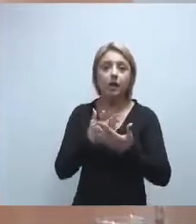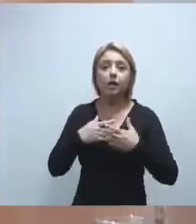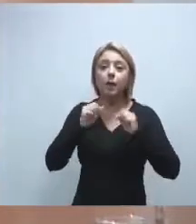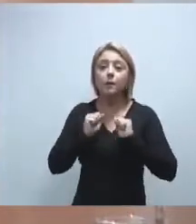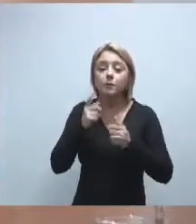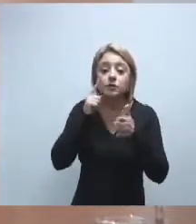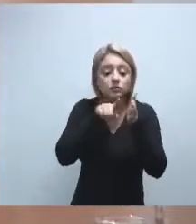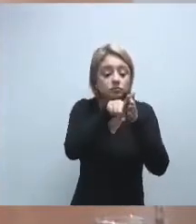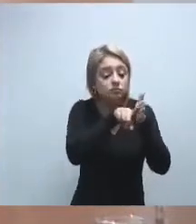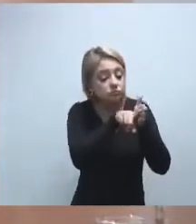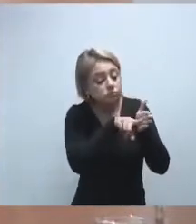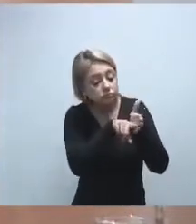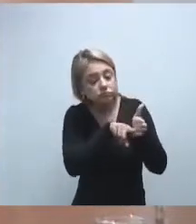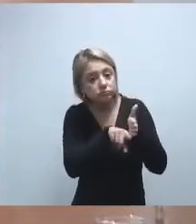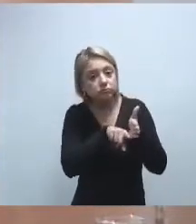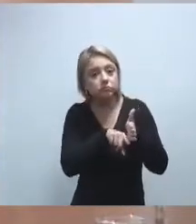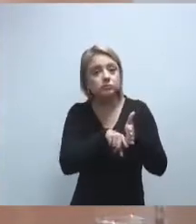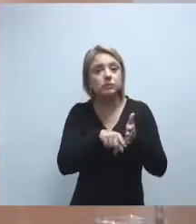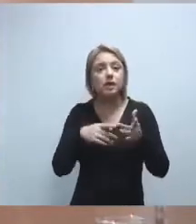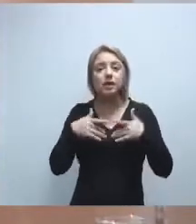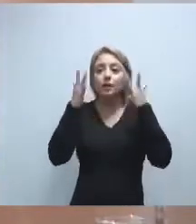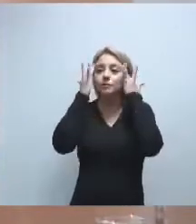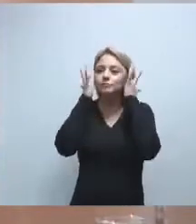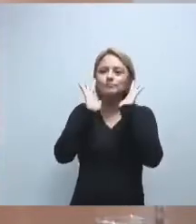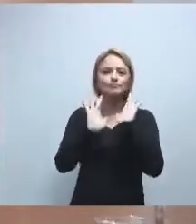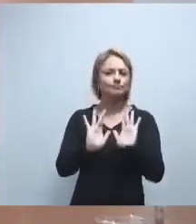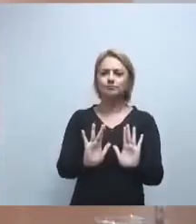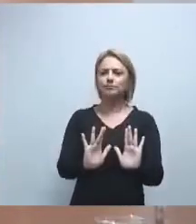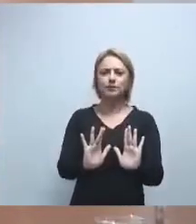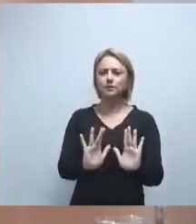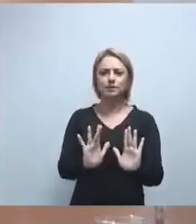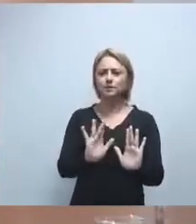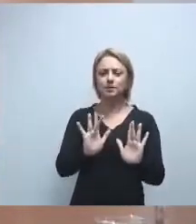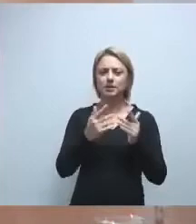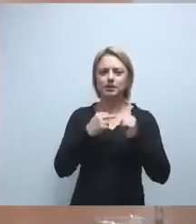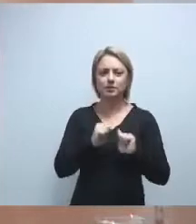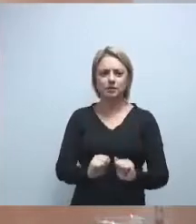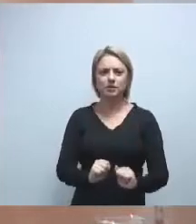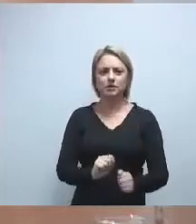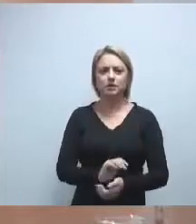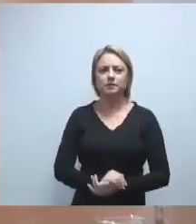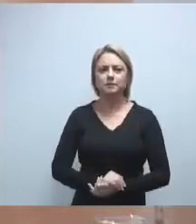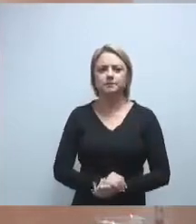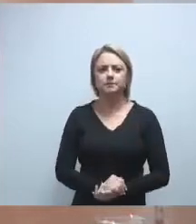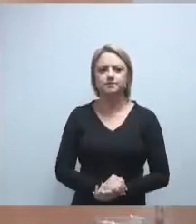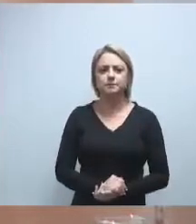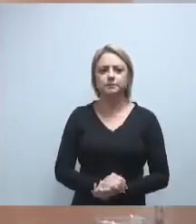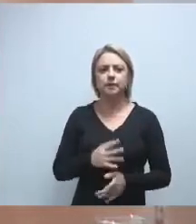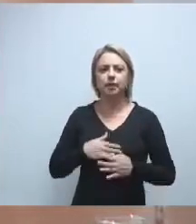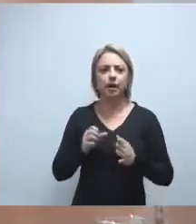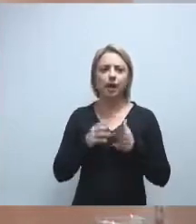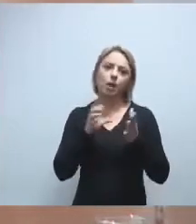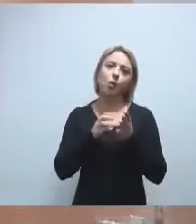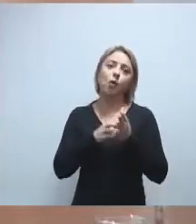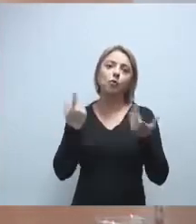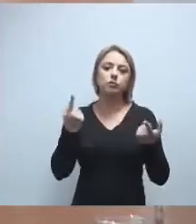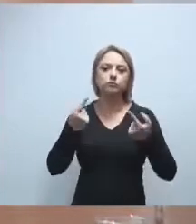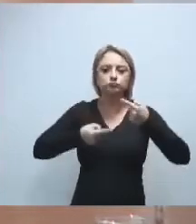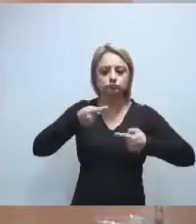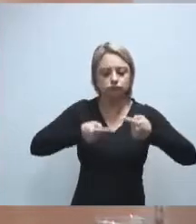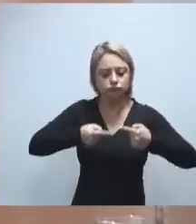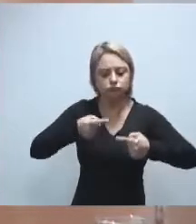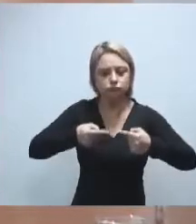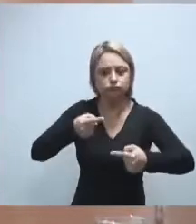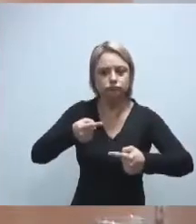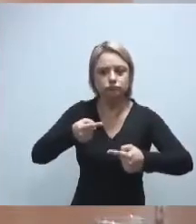consultar e eu não sabia que podia ir a concurso a competição